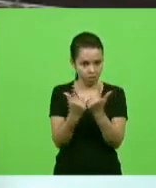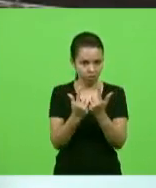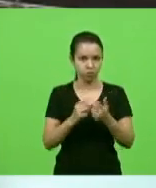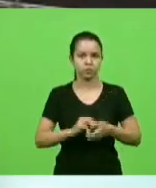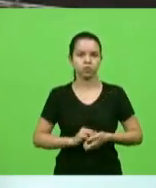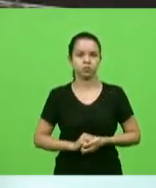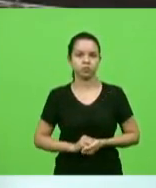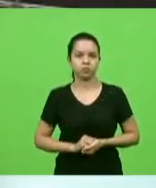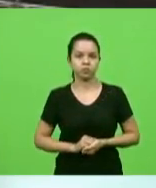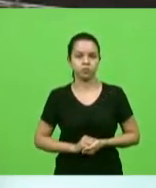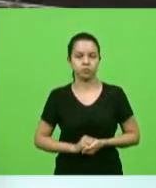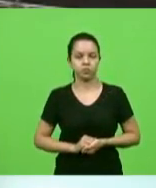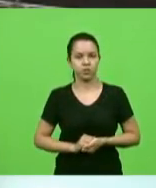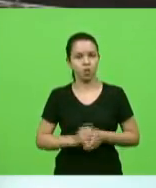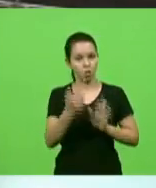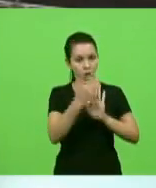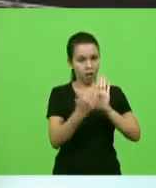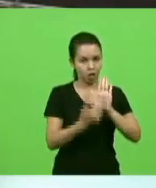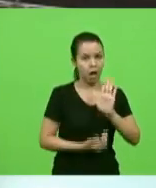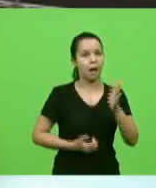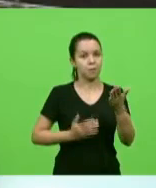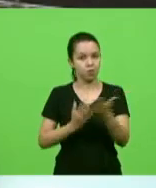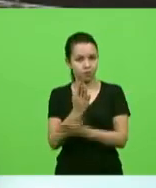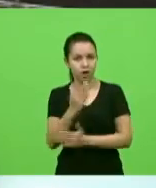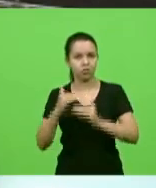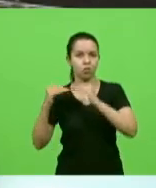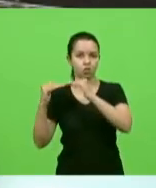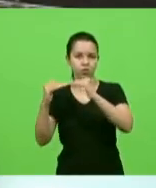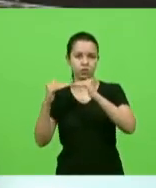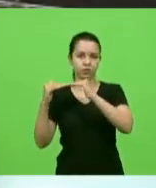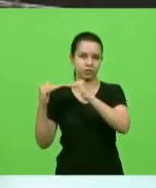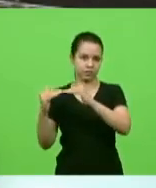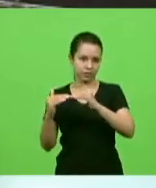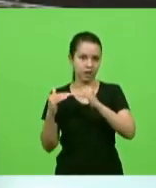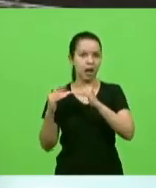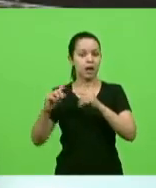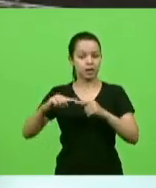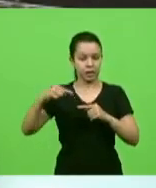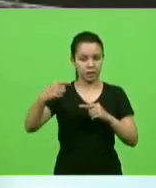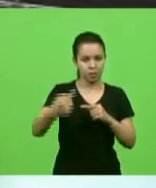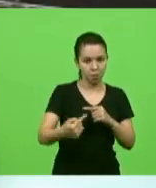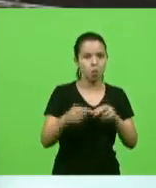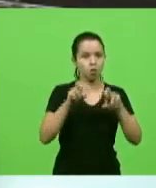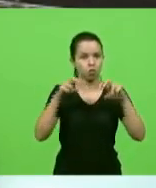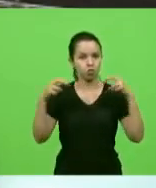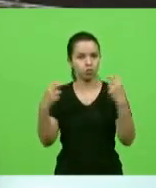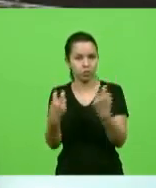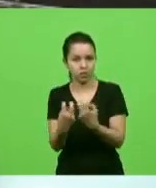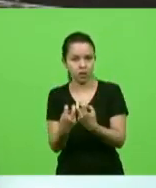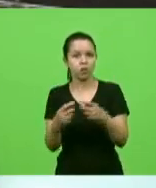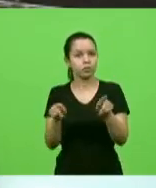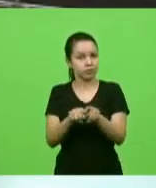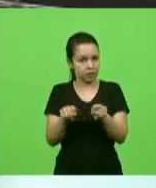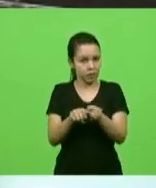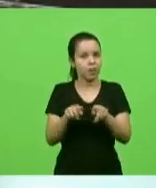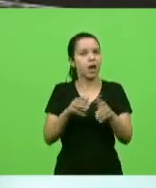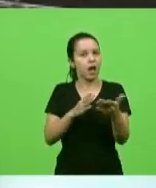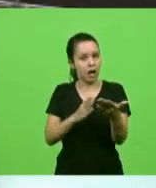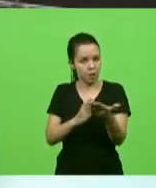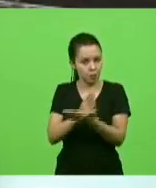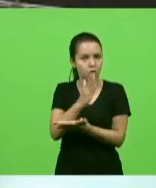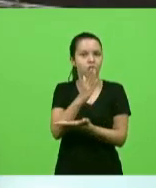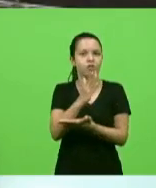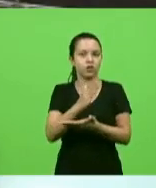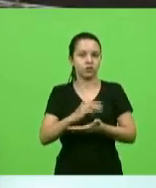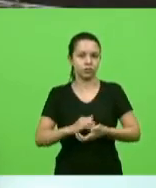Legislativa onde o relatório foi aprovado por unanimidade e em seguida no plenário onde também foi